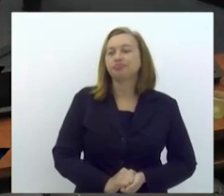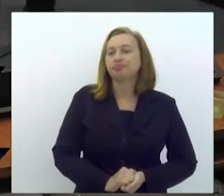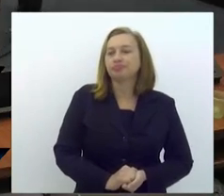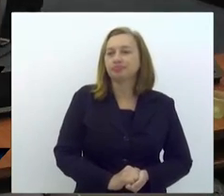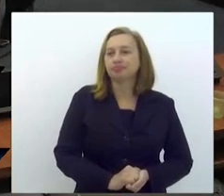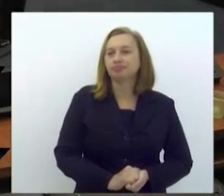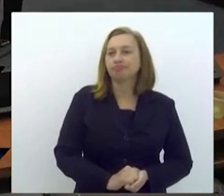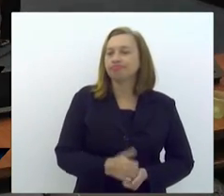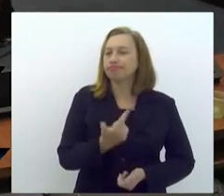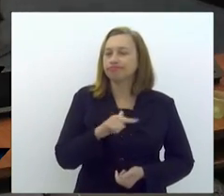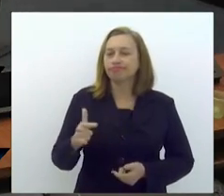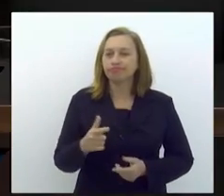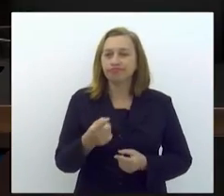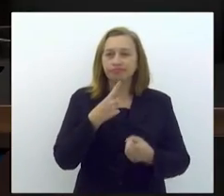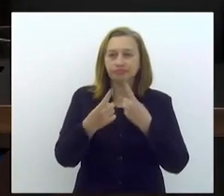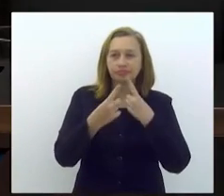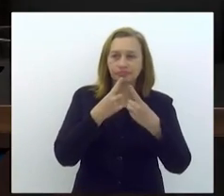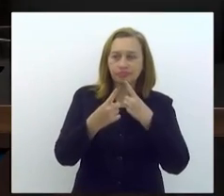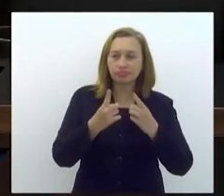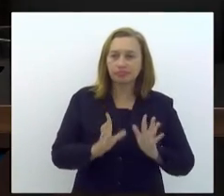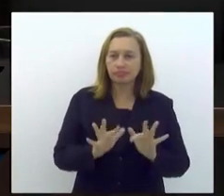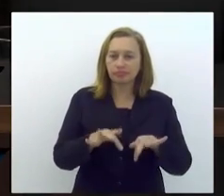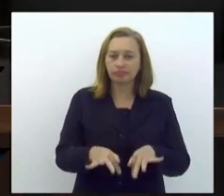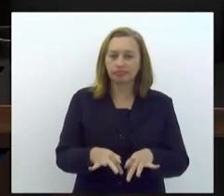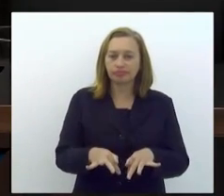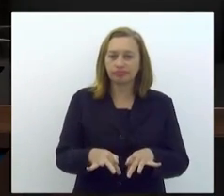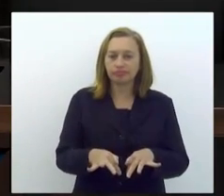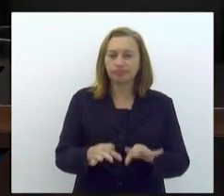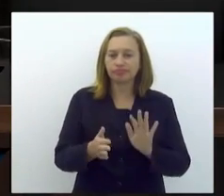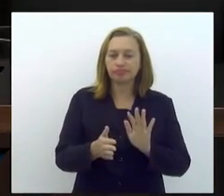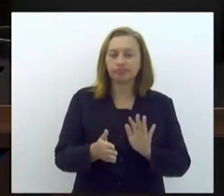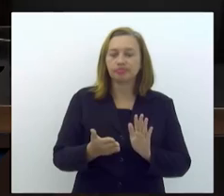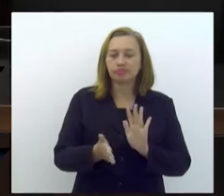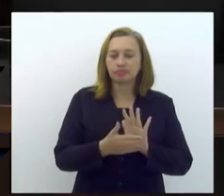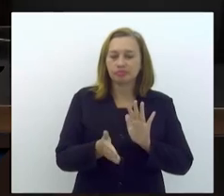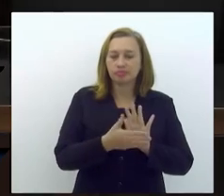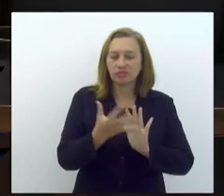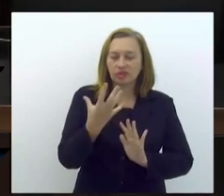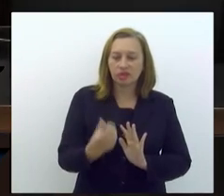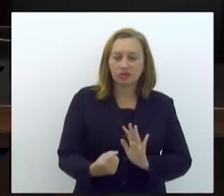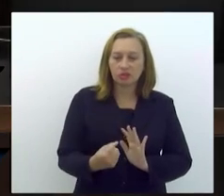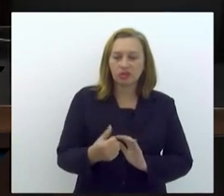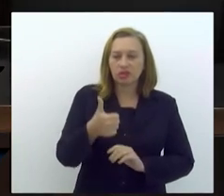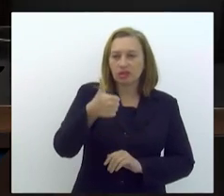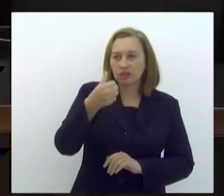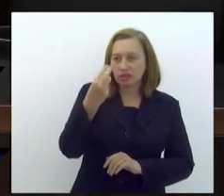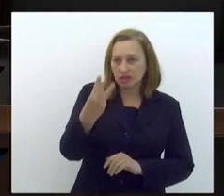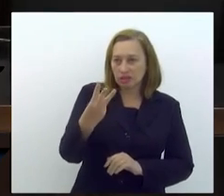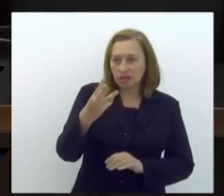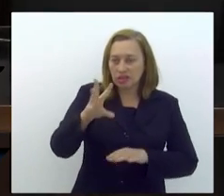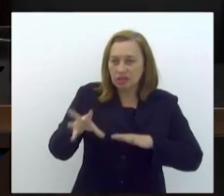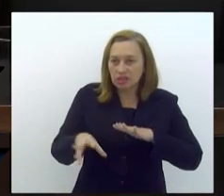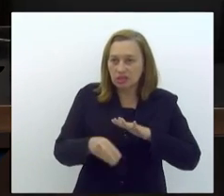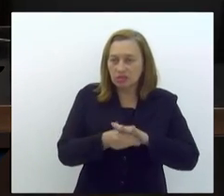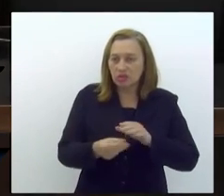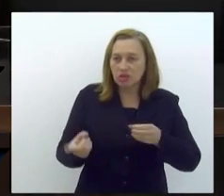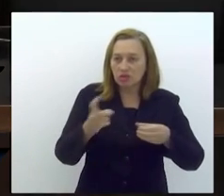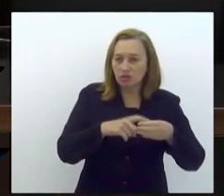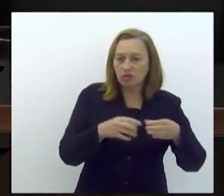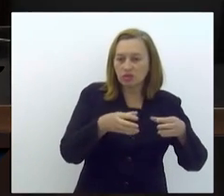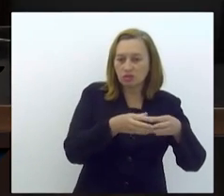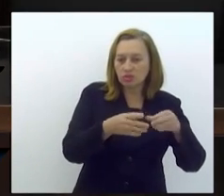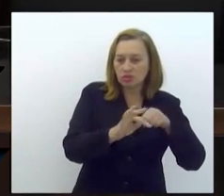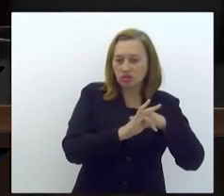não havendo mais Quem Queira discutir encerrada discussão apresente proposta a receber três emendas e retorna